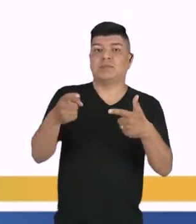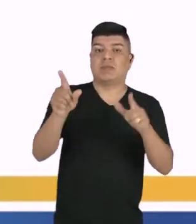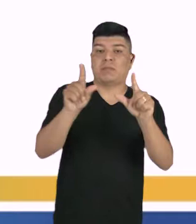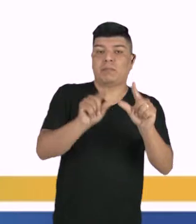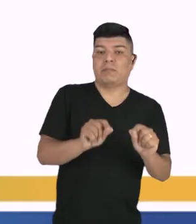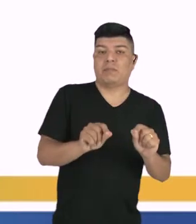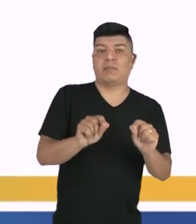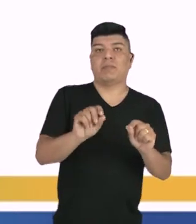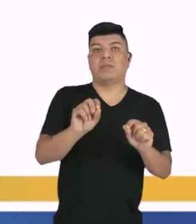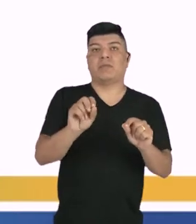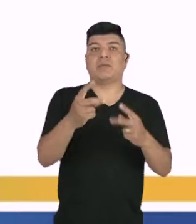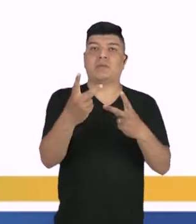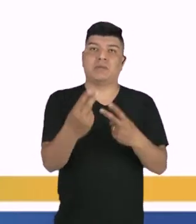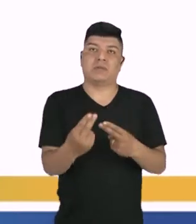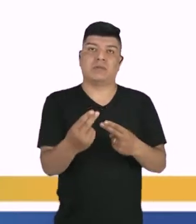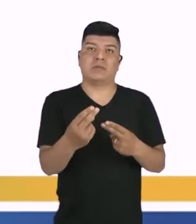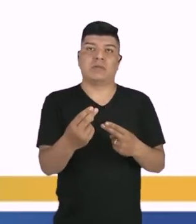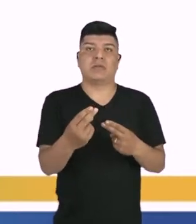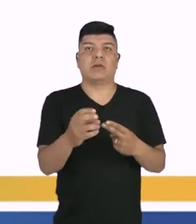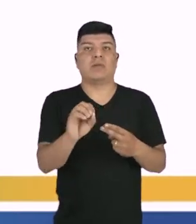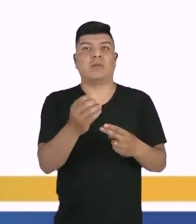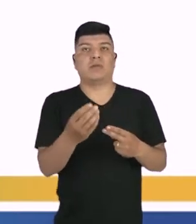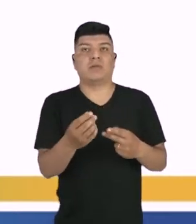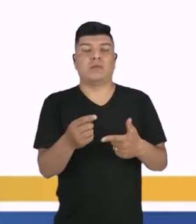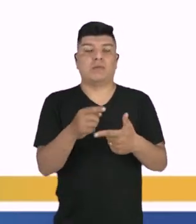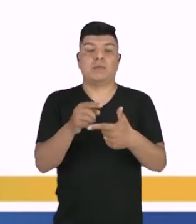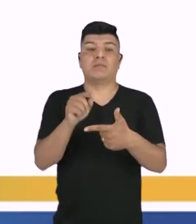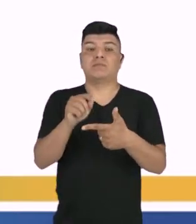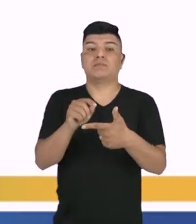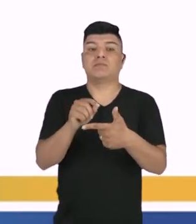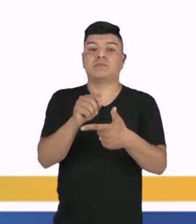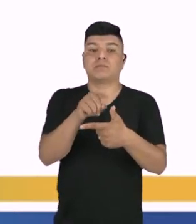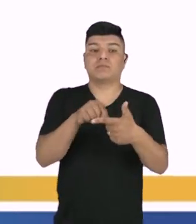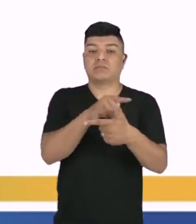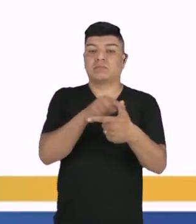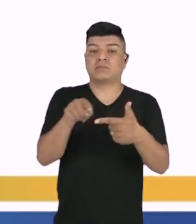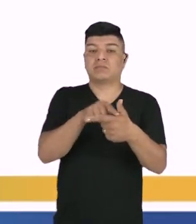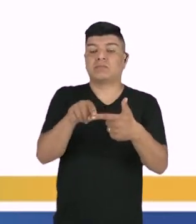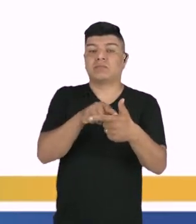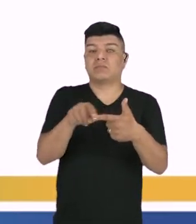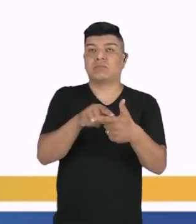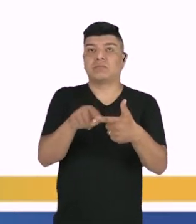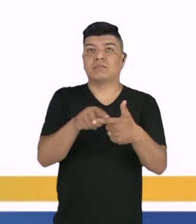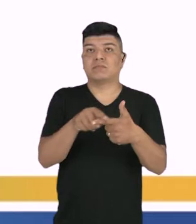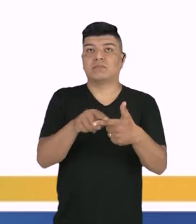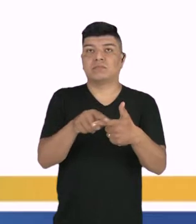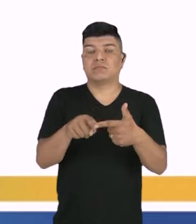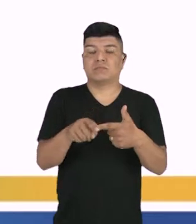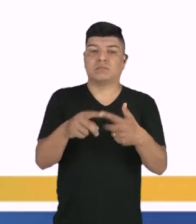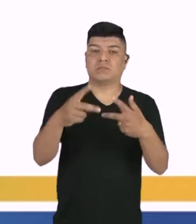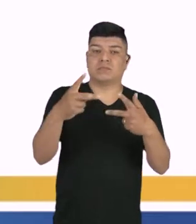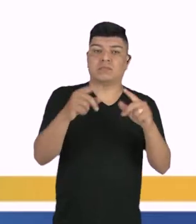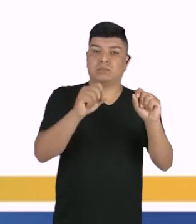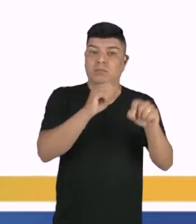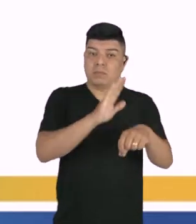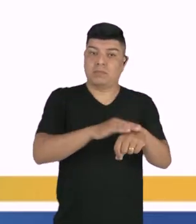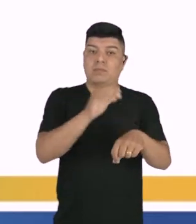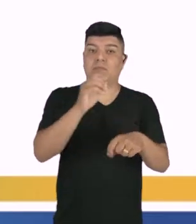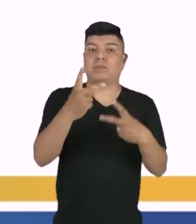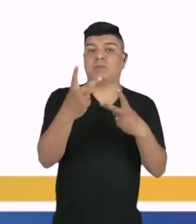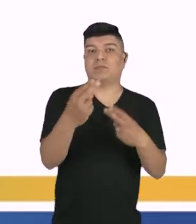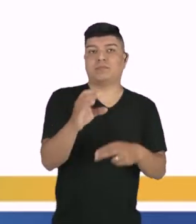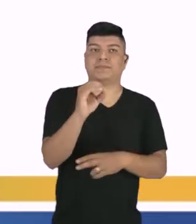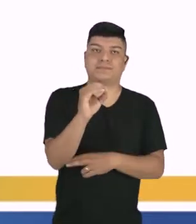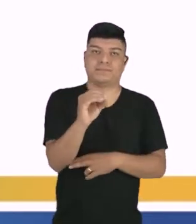e cosseno de x maior ou igual a 0. Então, precisamos conhecer na